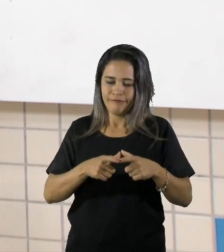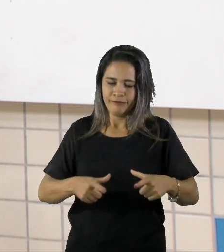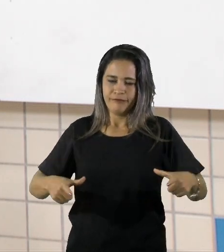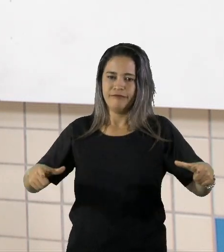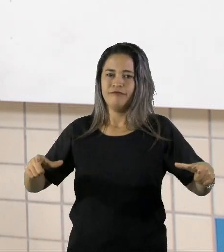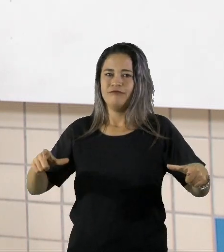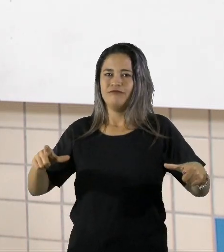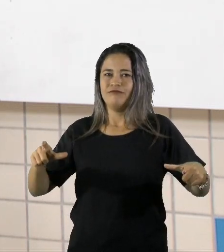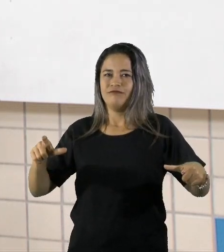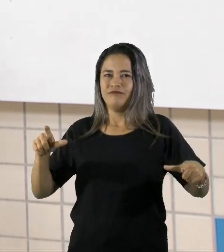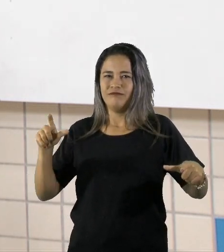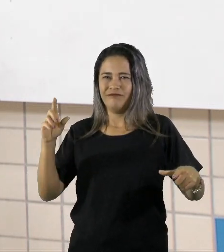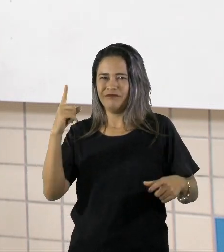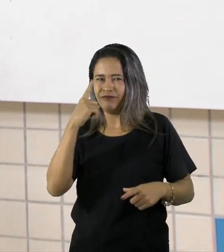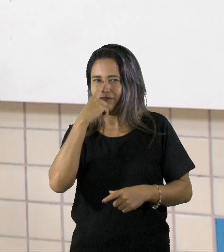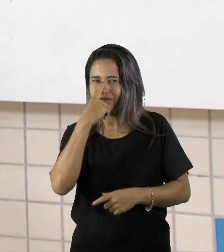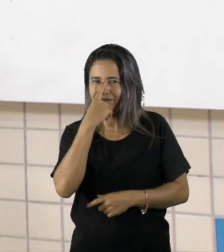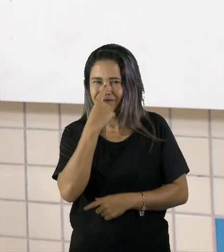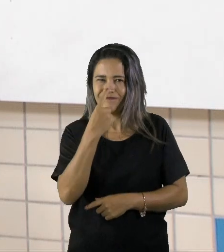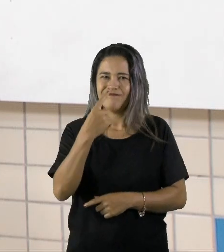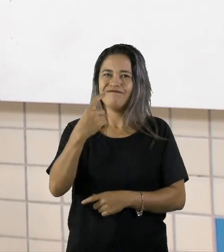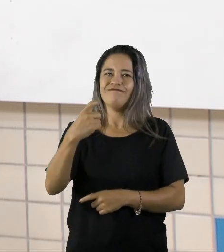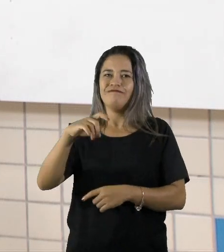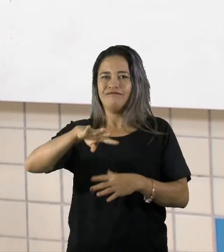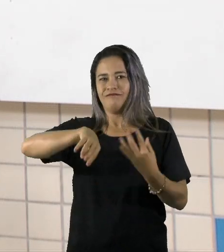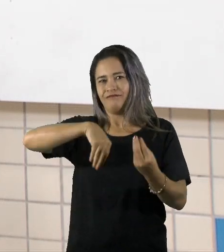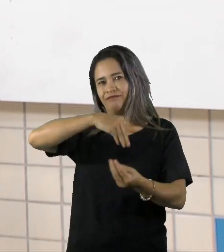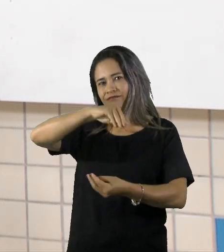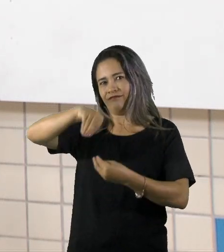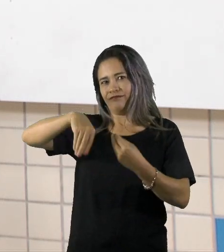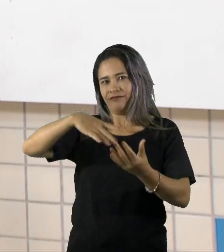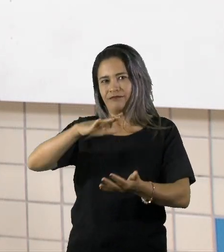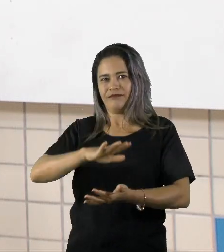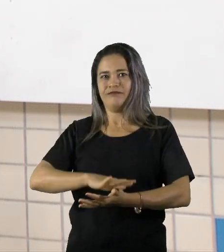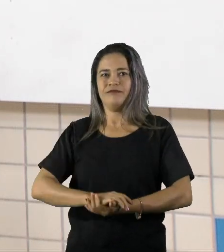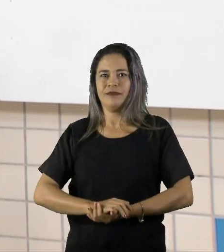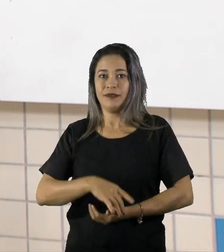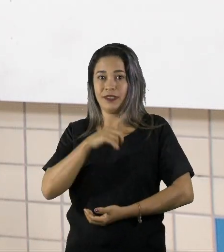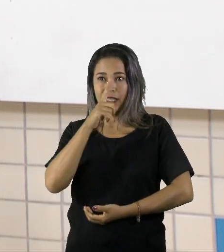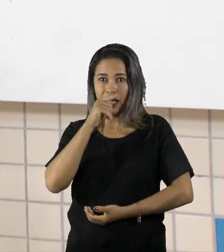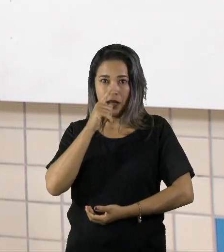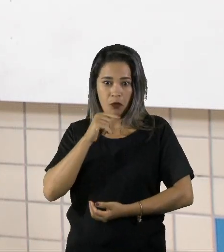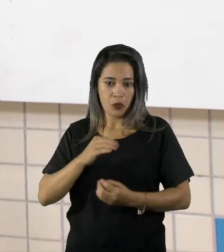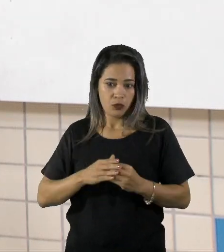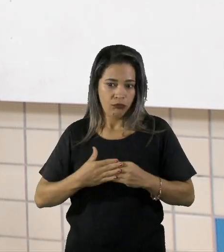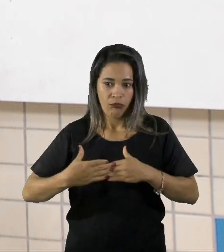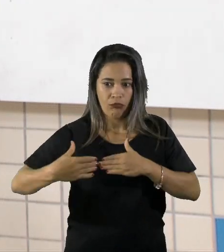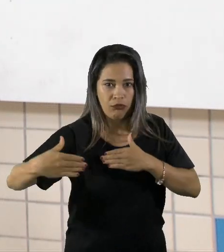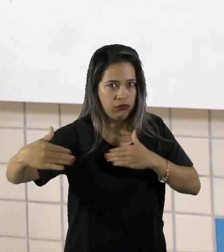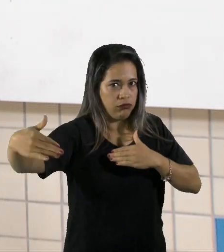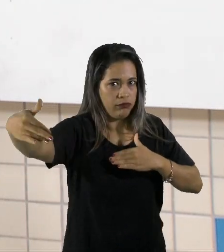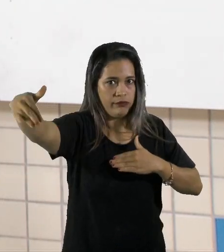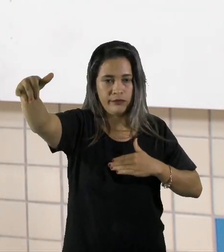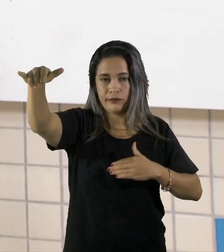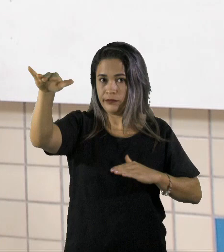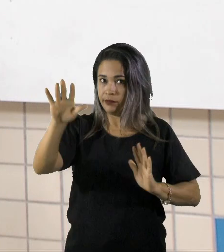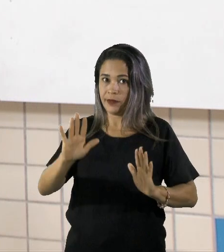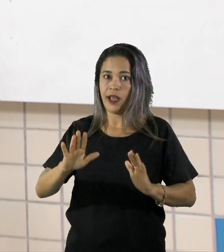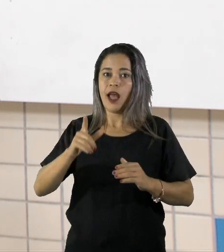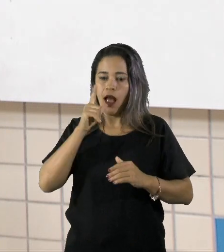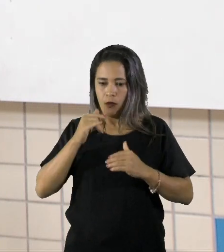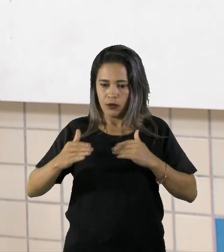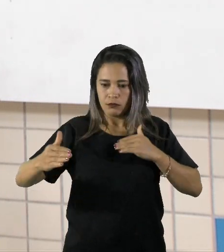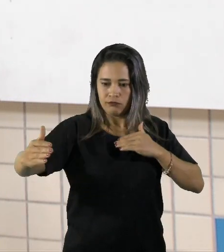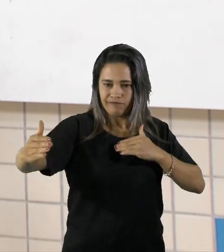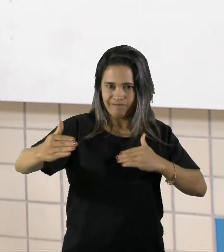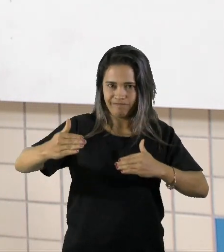temos água em uma quantidade que não é eterna, que ela é limitada, e